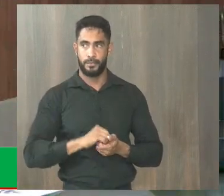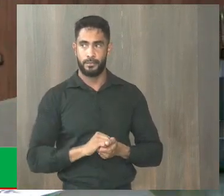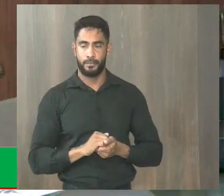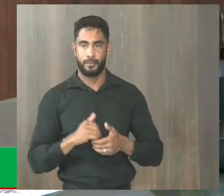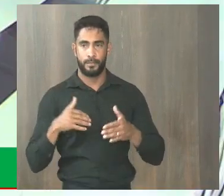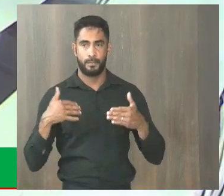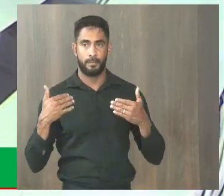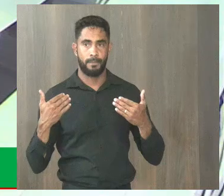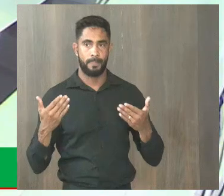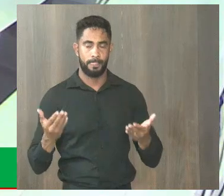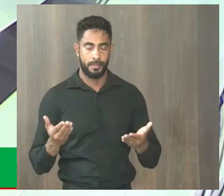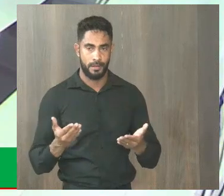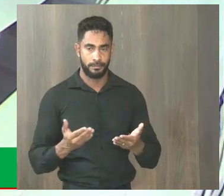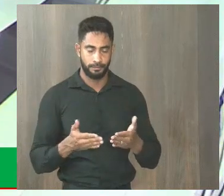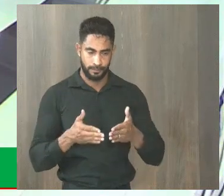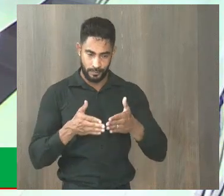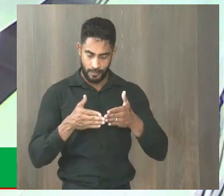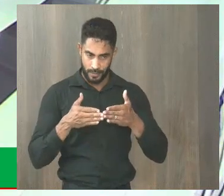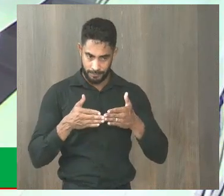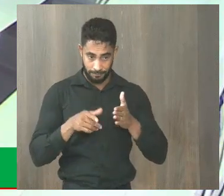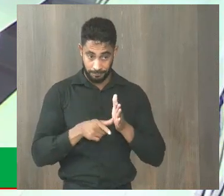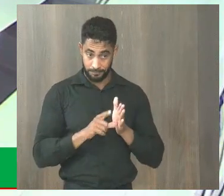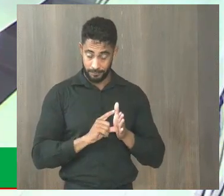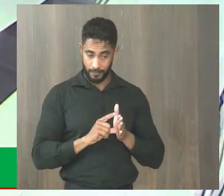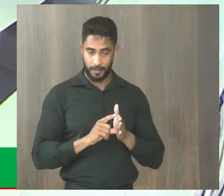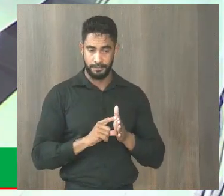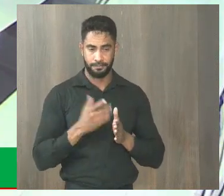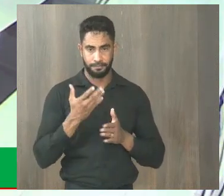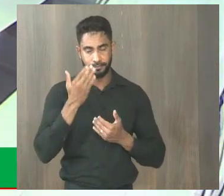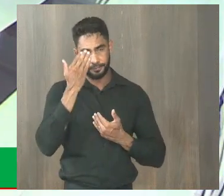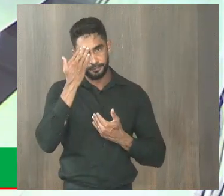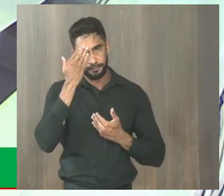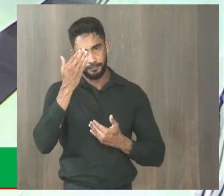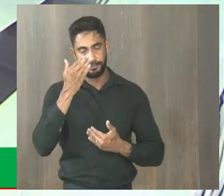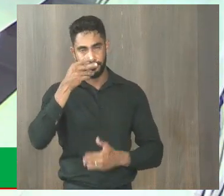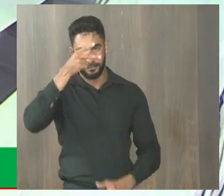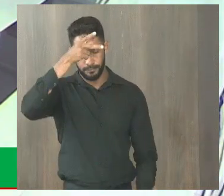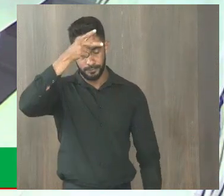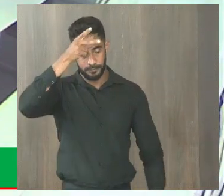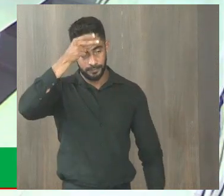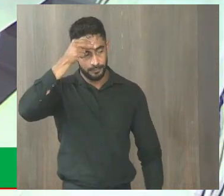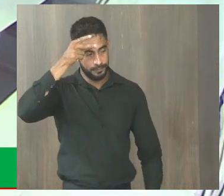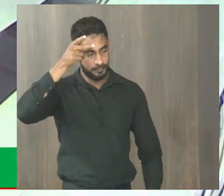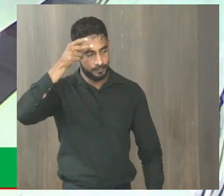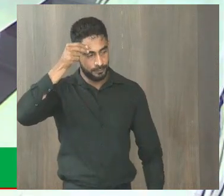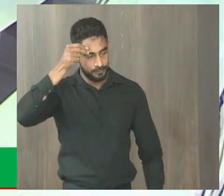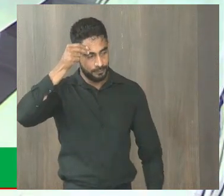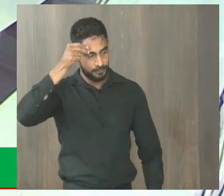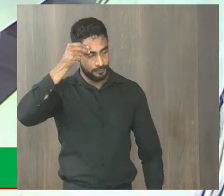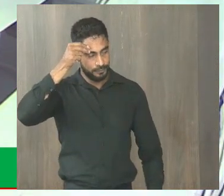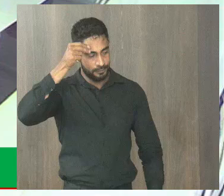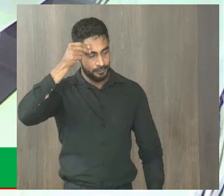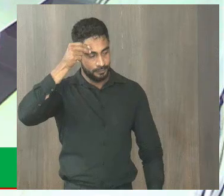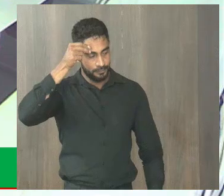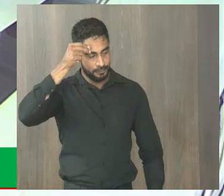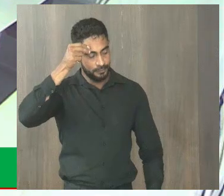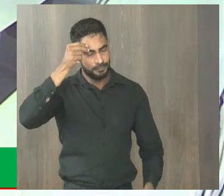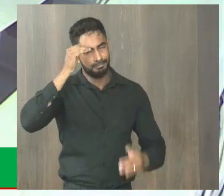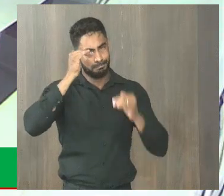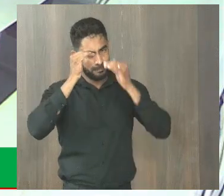antes de ler meu requerimento aqui, queria agradecer aqui o prefeito em atender alguns